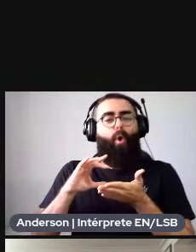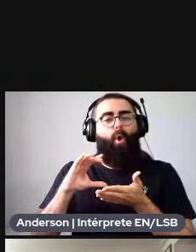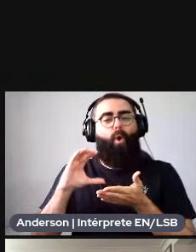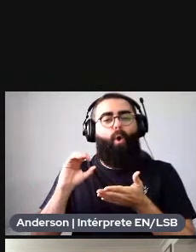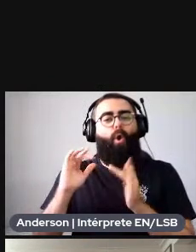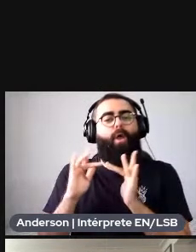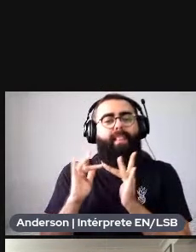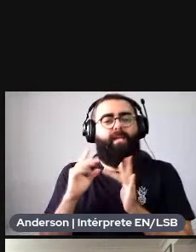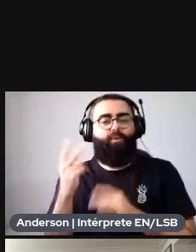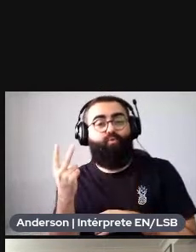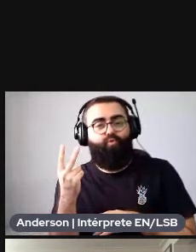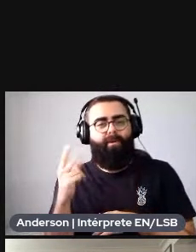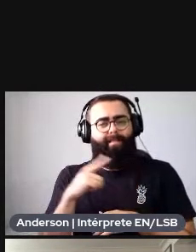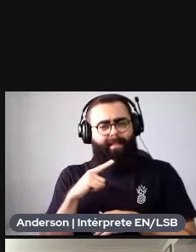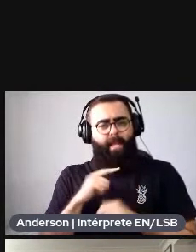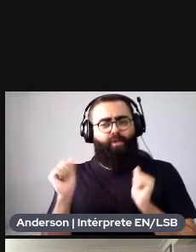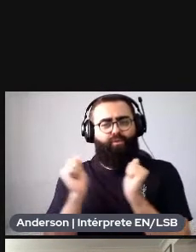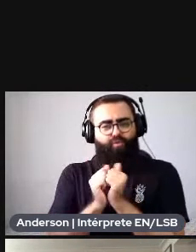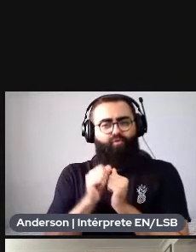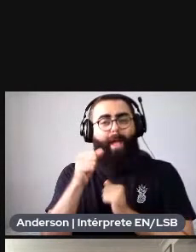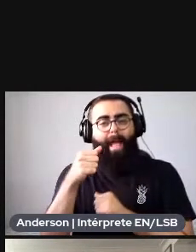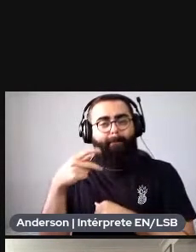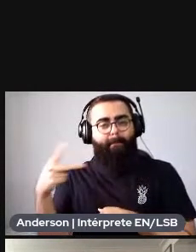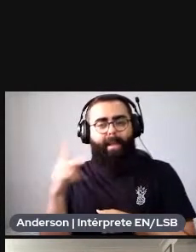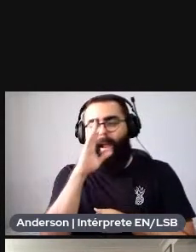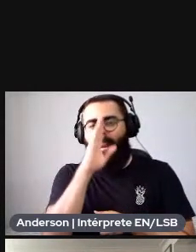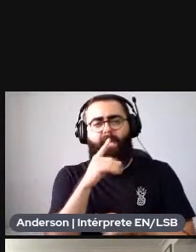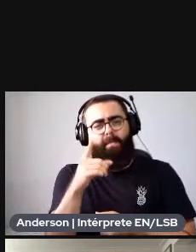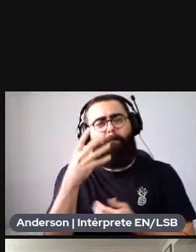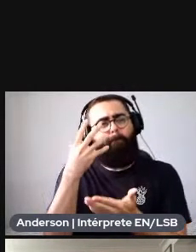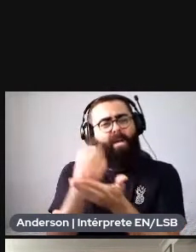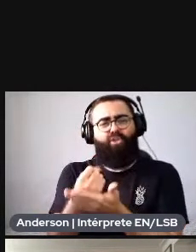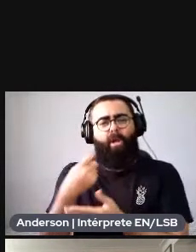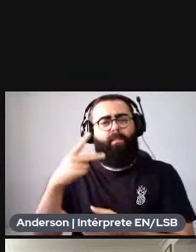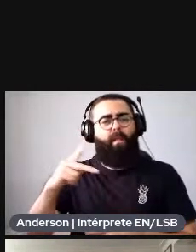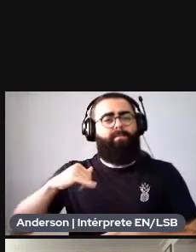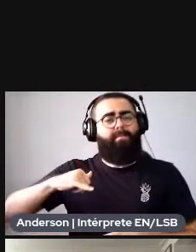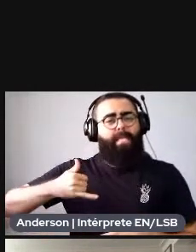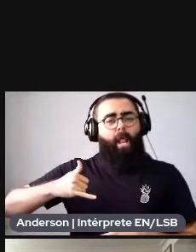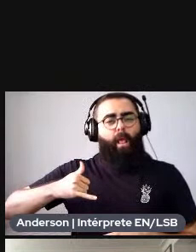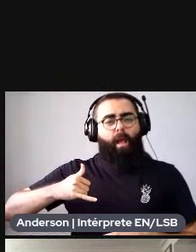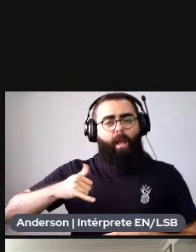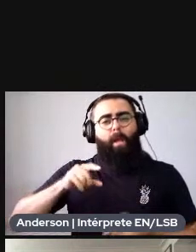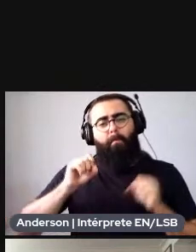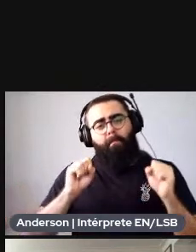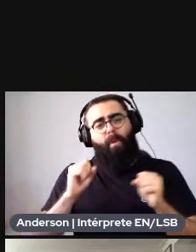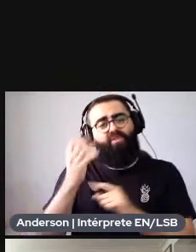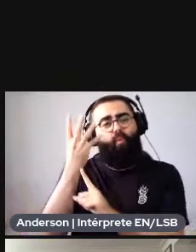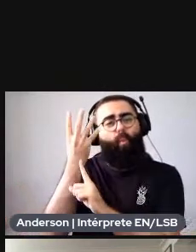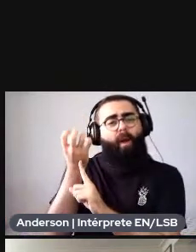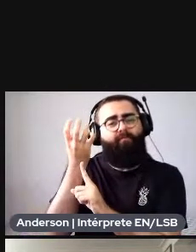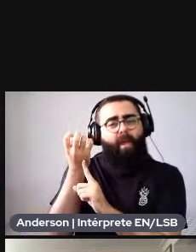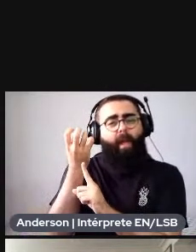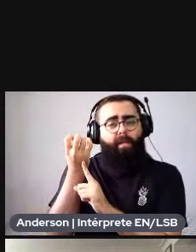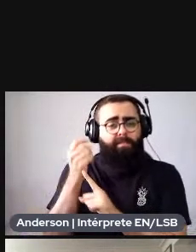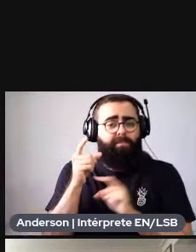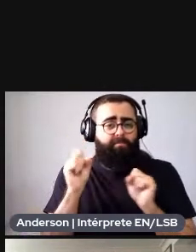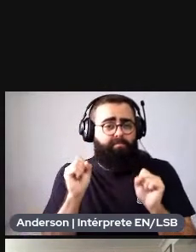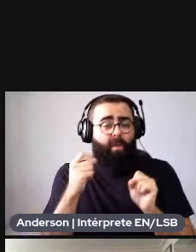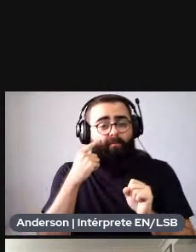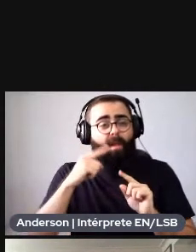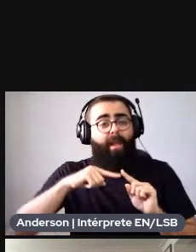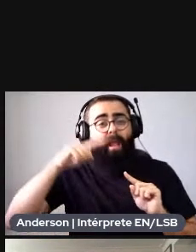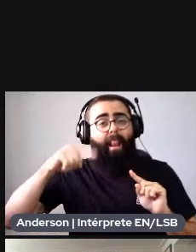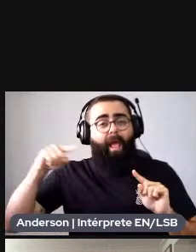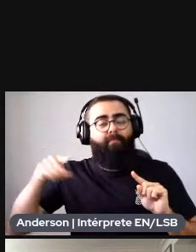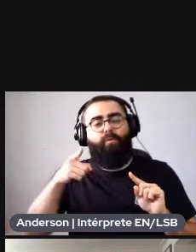compatível com smartphones ou tablets via Wi-Fi, que permite, por exemplo, consultar os gráficos dos últimos